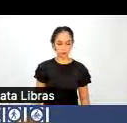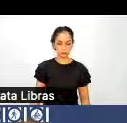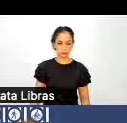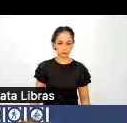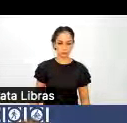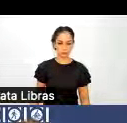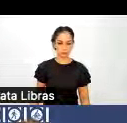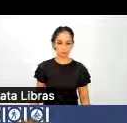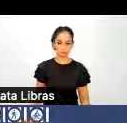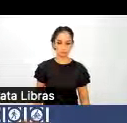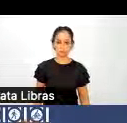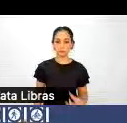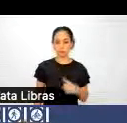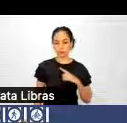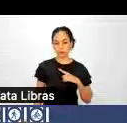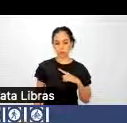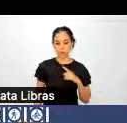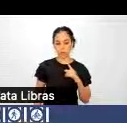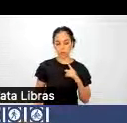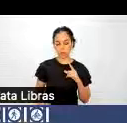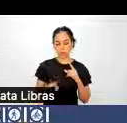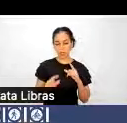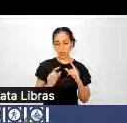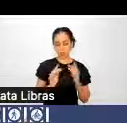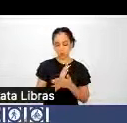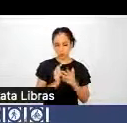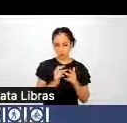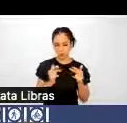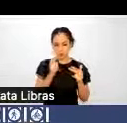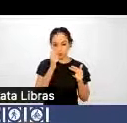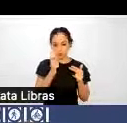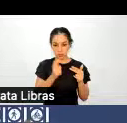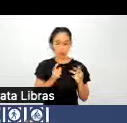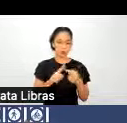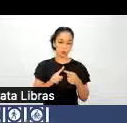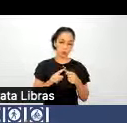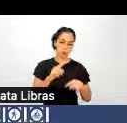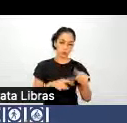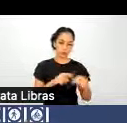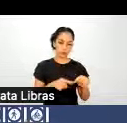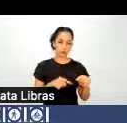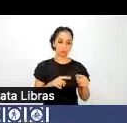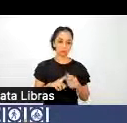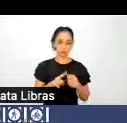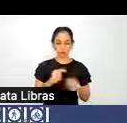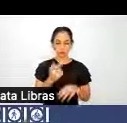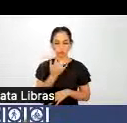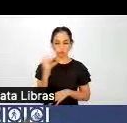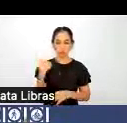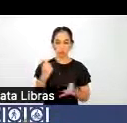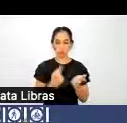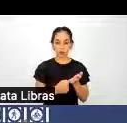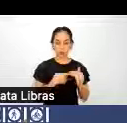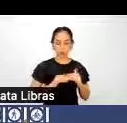Apesar de uma intervenção pequena, consegue trazer alguns elementos interessantes, além do mobiliário, também vegetação, a demarcação de